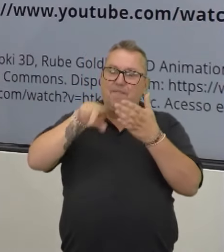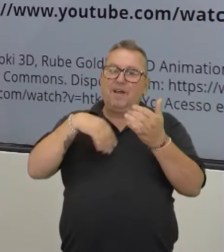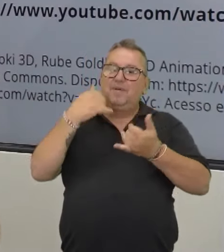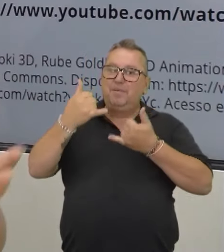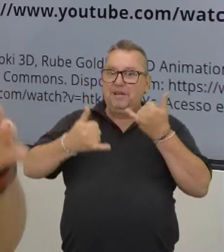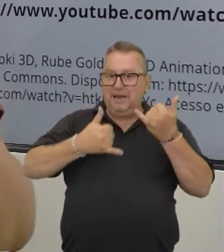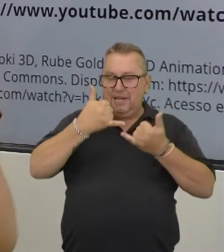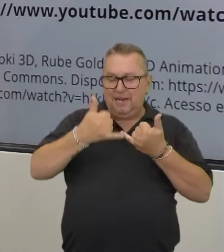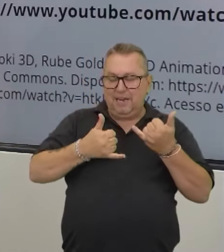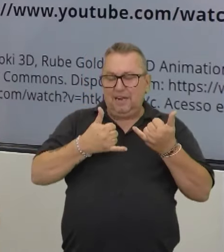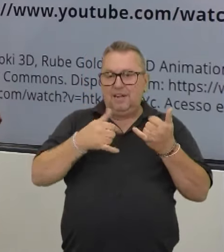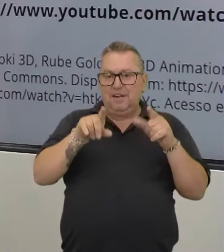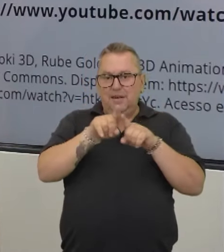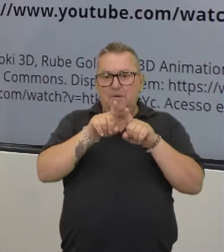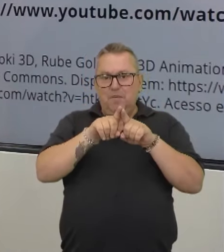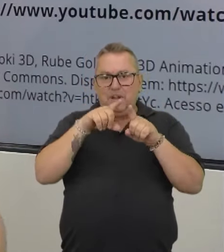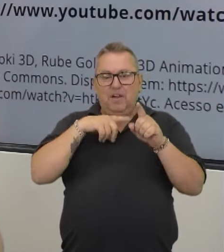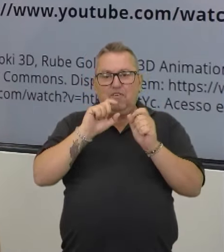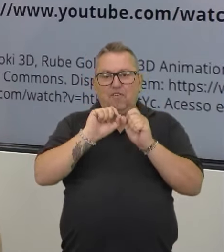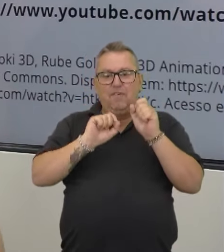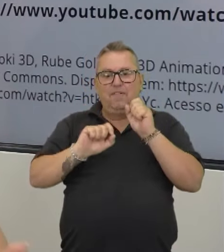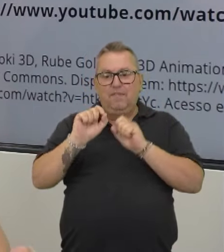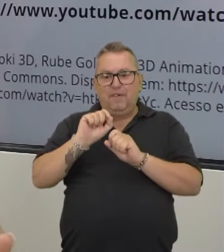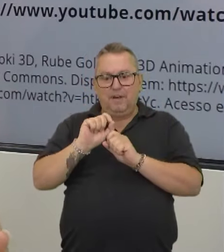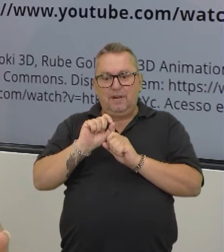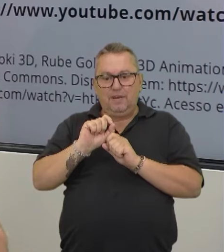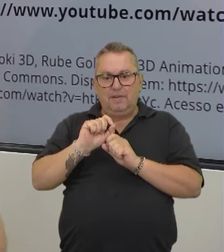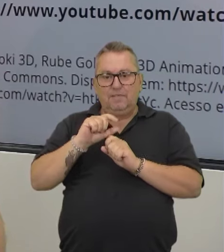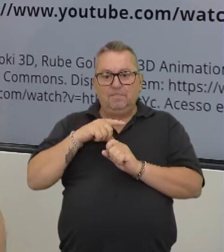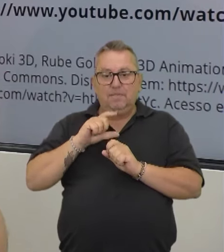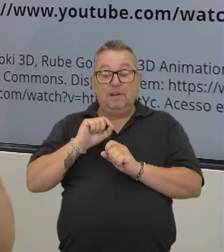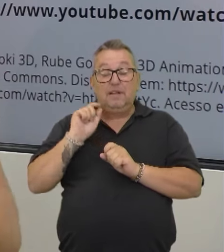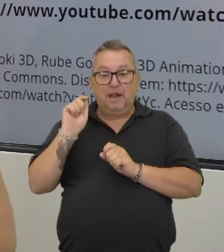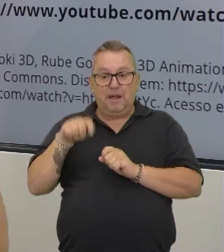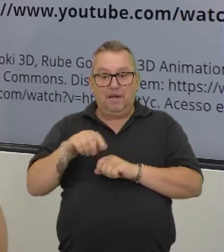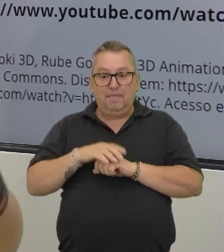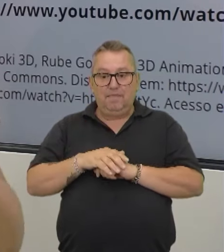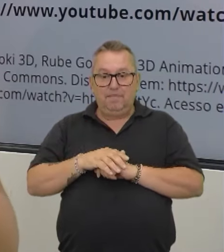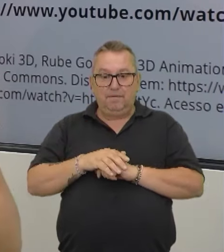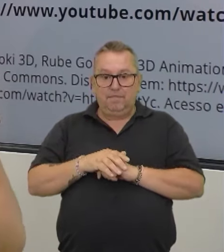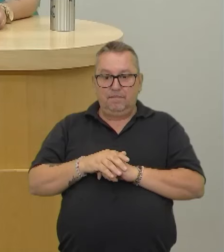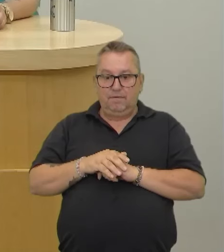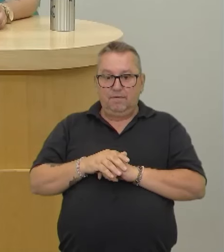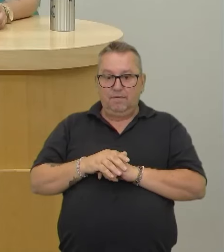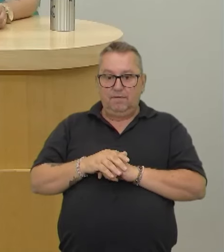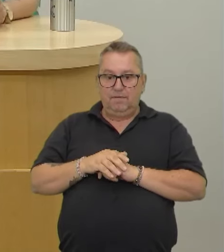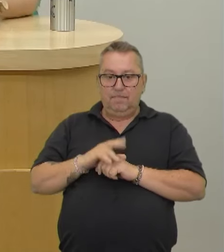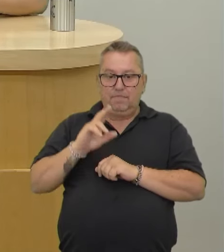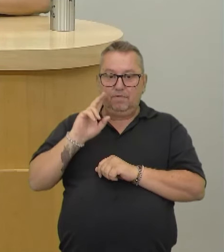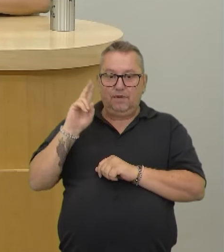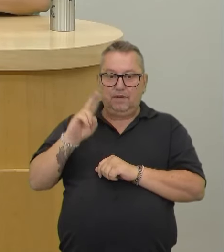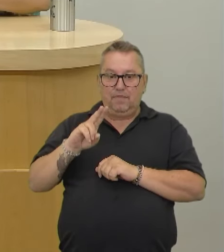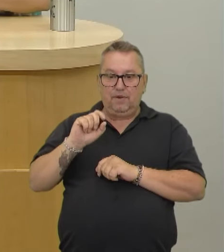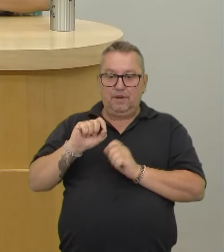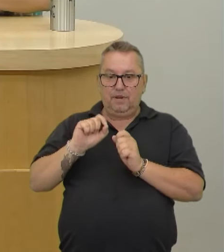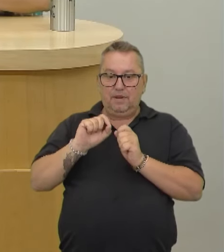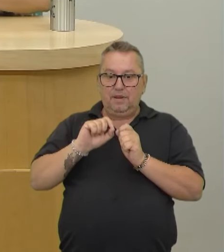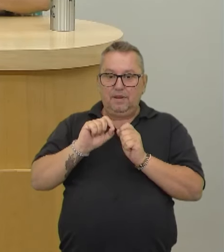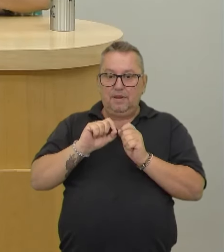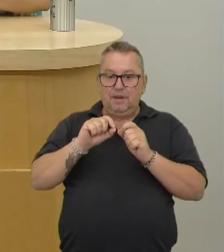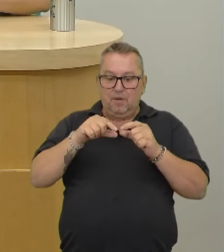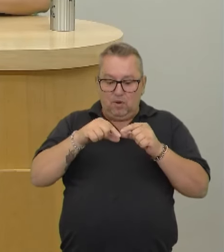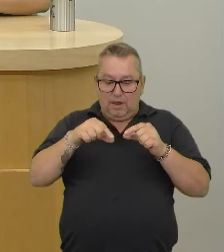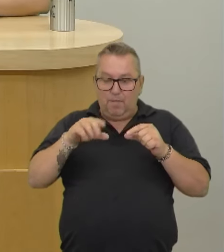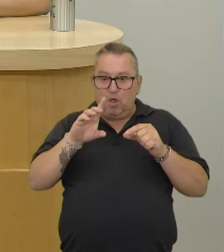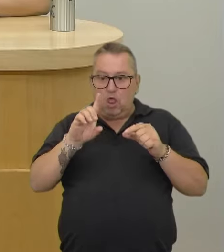brincadeiras infantis, várias coisas que a gente faz que trabalham com essa reação em cadeia. Você já fez, Ju, aquelas trilhas